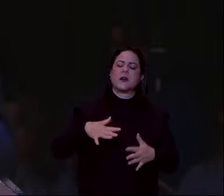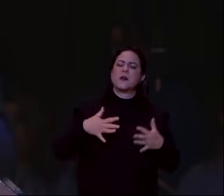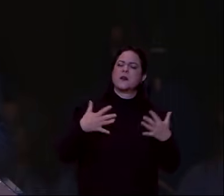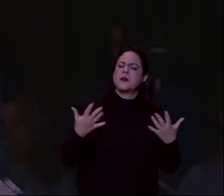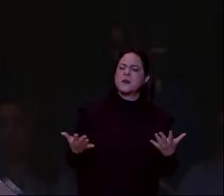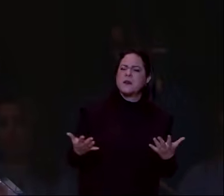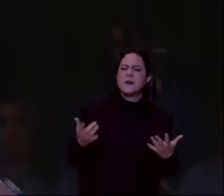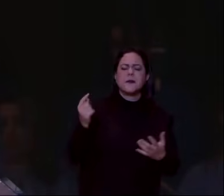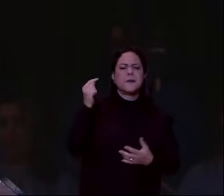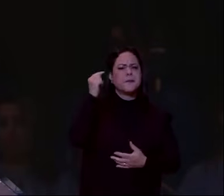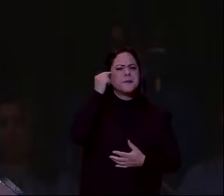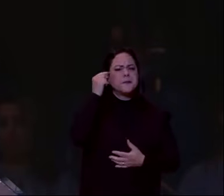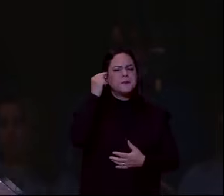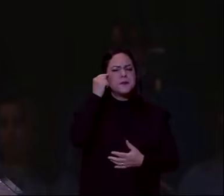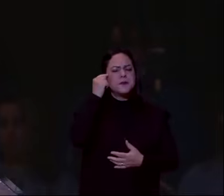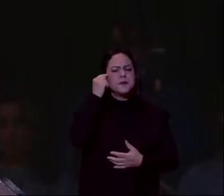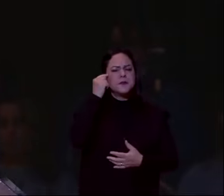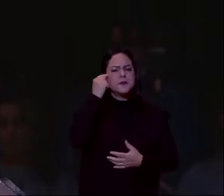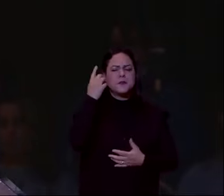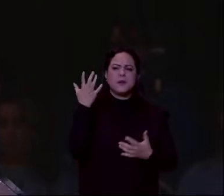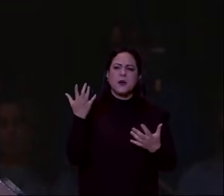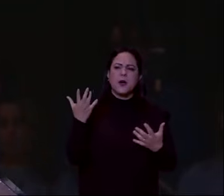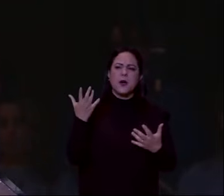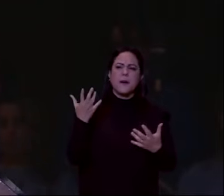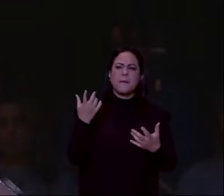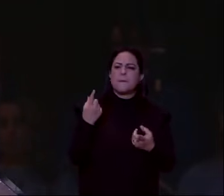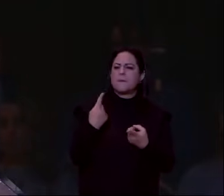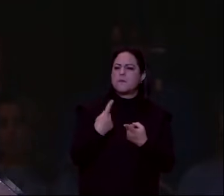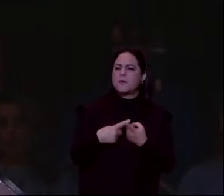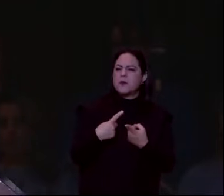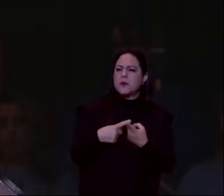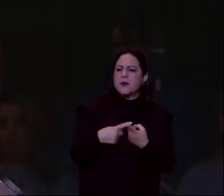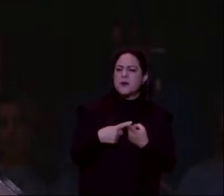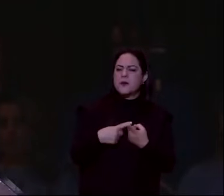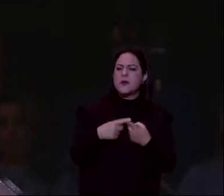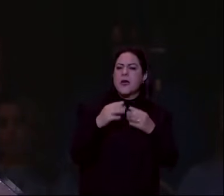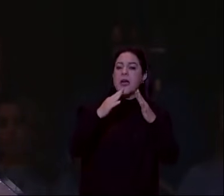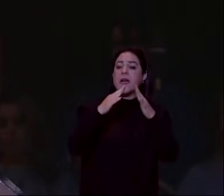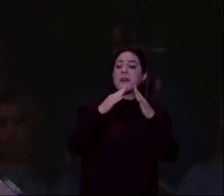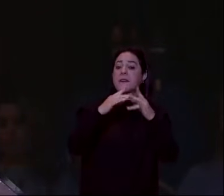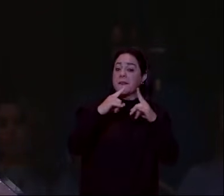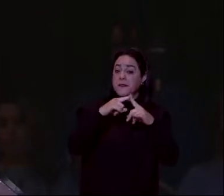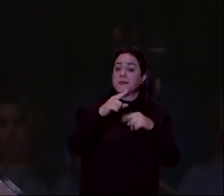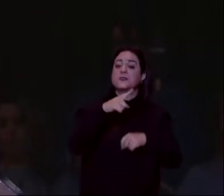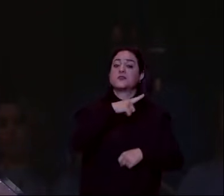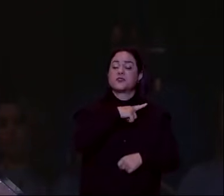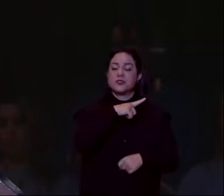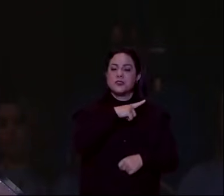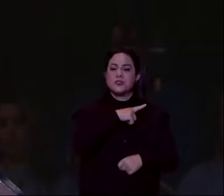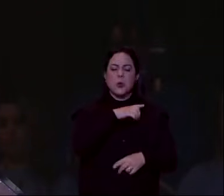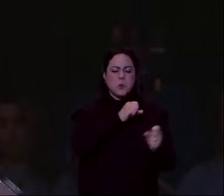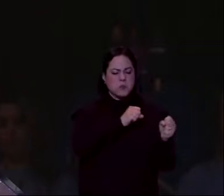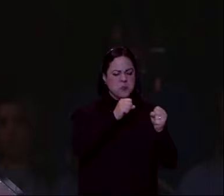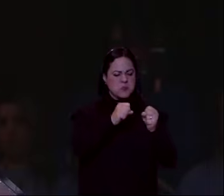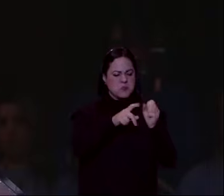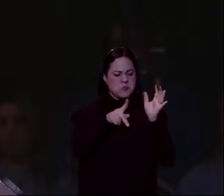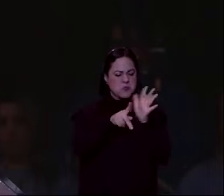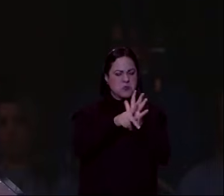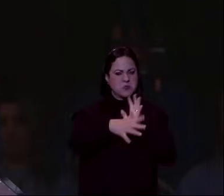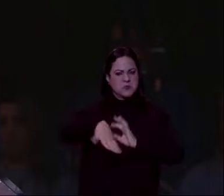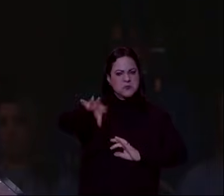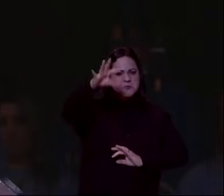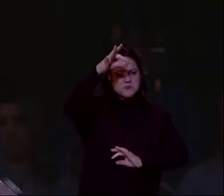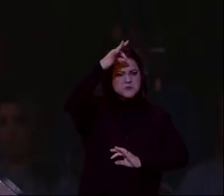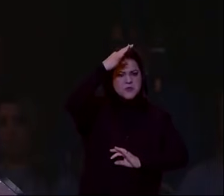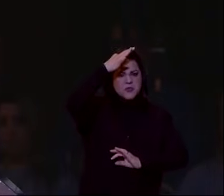por quê? Porque a igreja tinha o poder do Espírito Santo